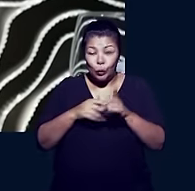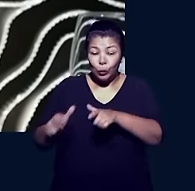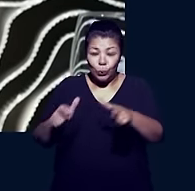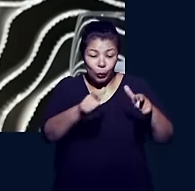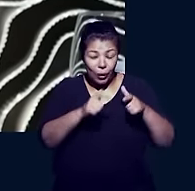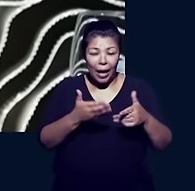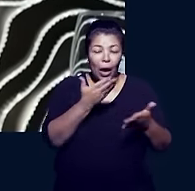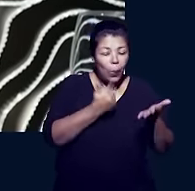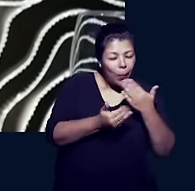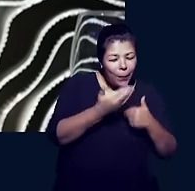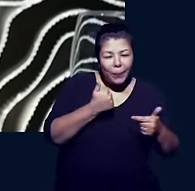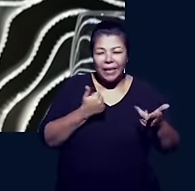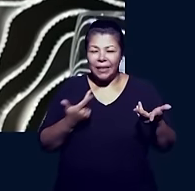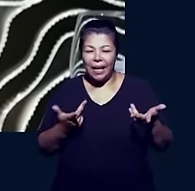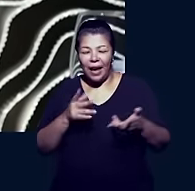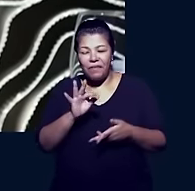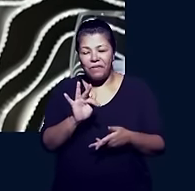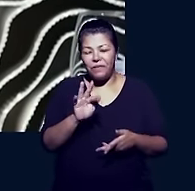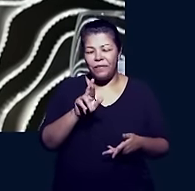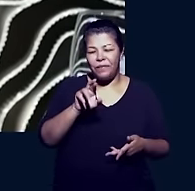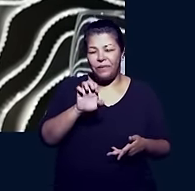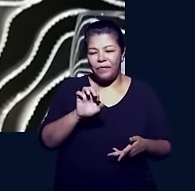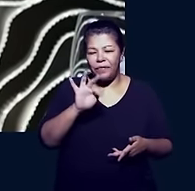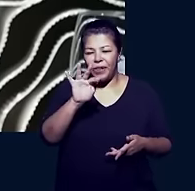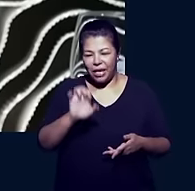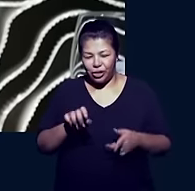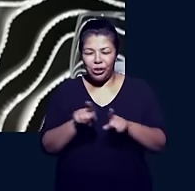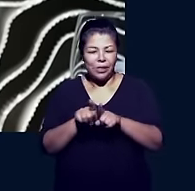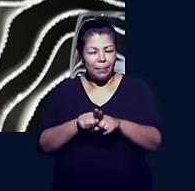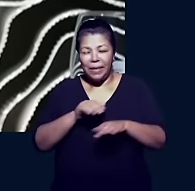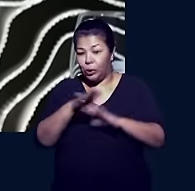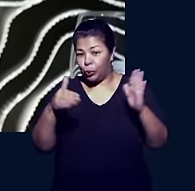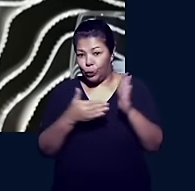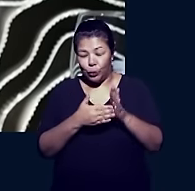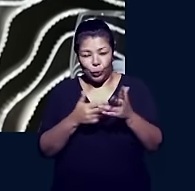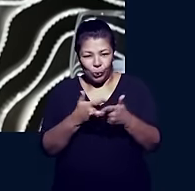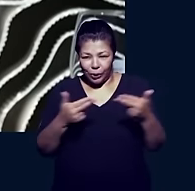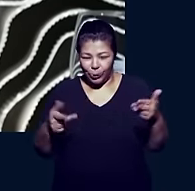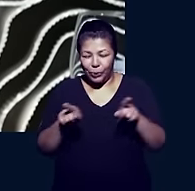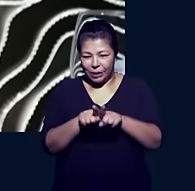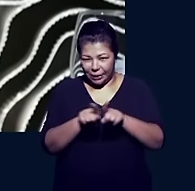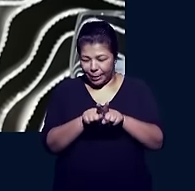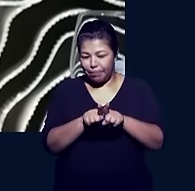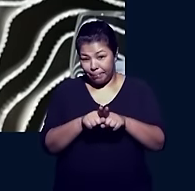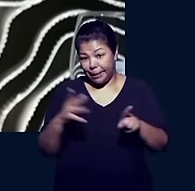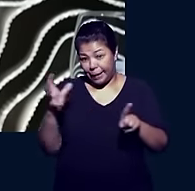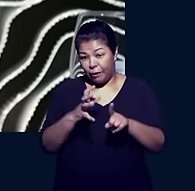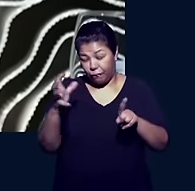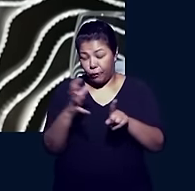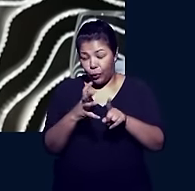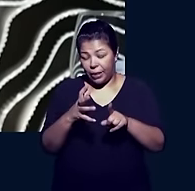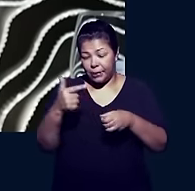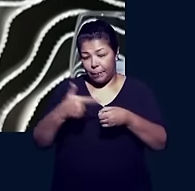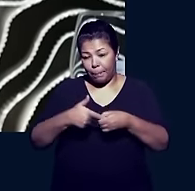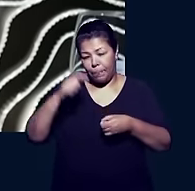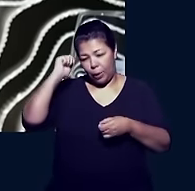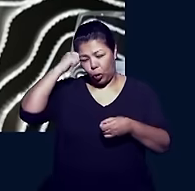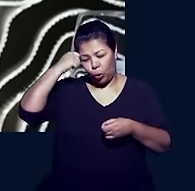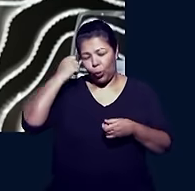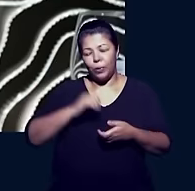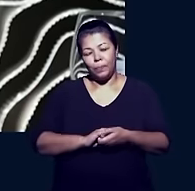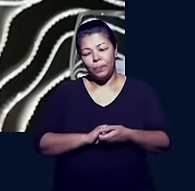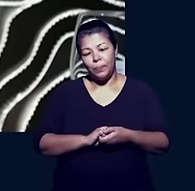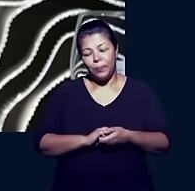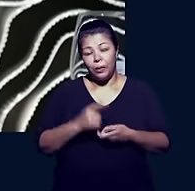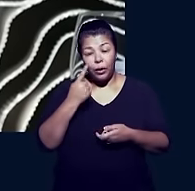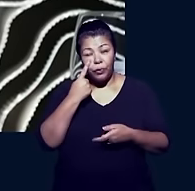petróleo e uma coisa que poucas pessoas falam Eu acho que o mansueta é o único economista que eu ouvi falar isso né que a nos